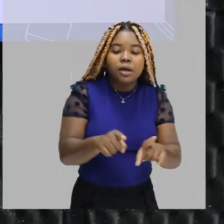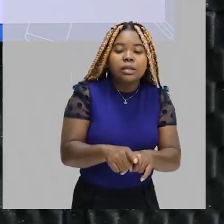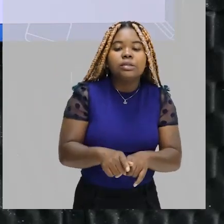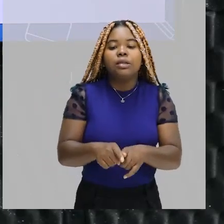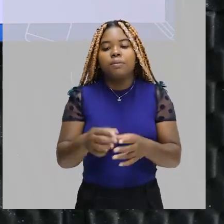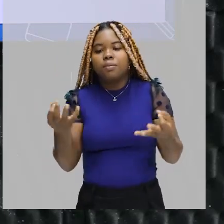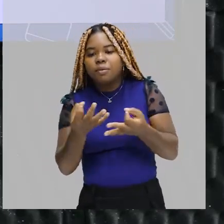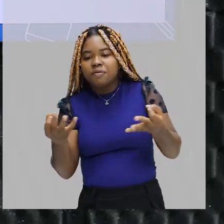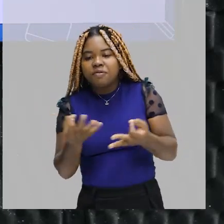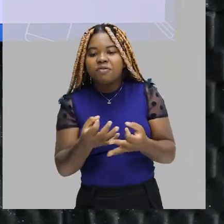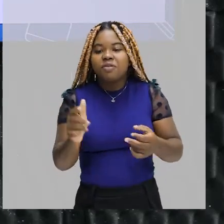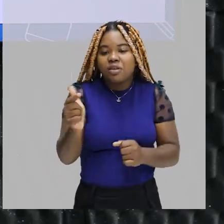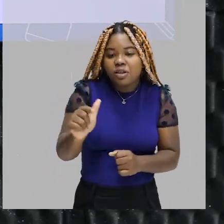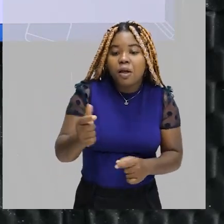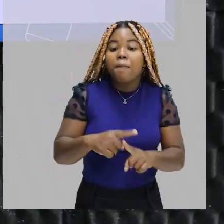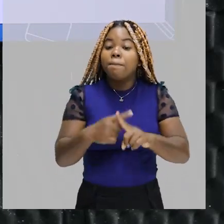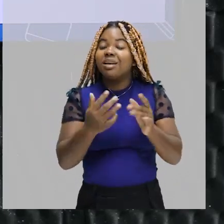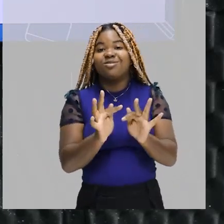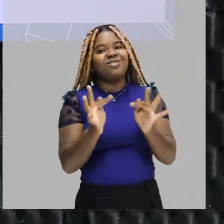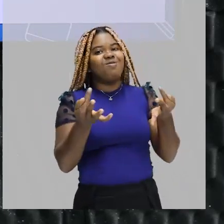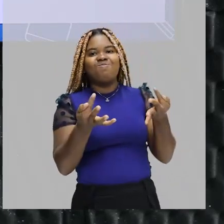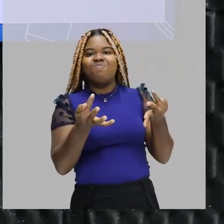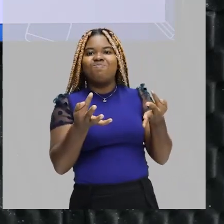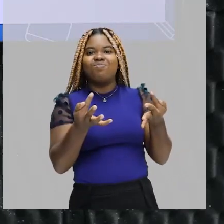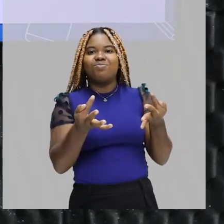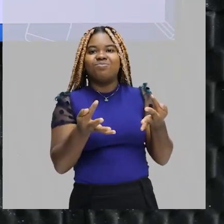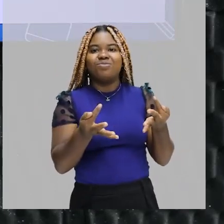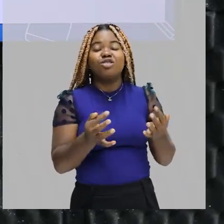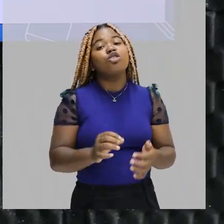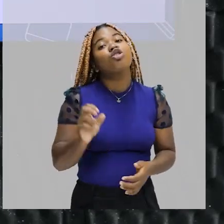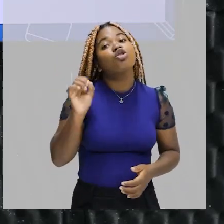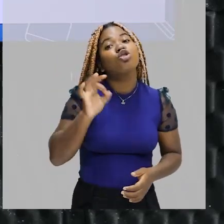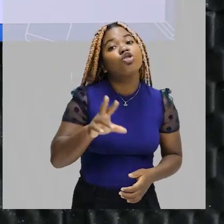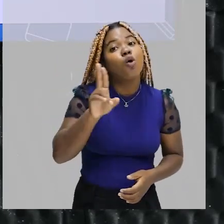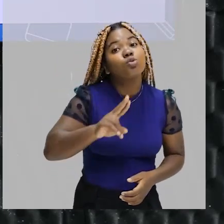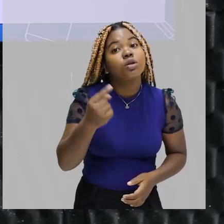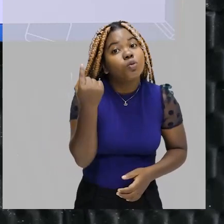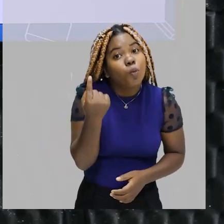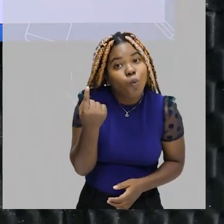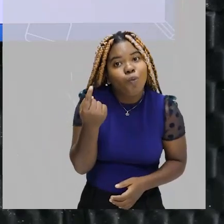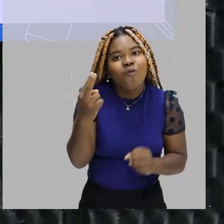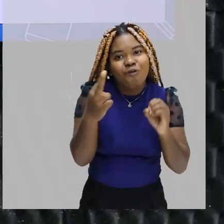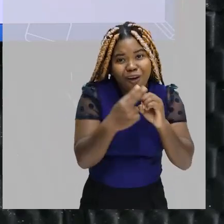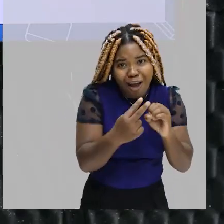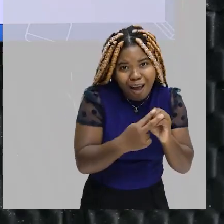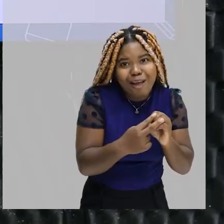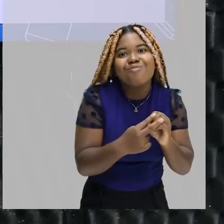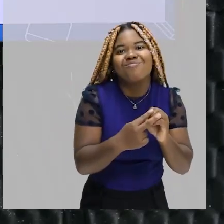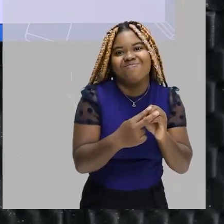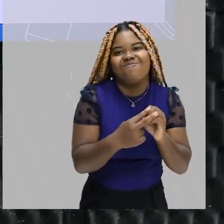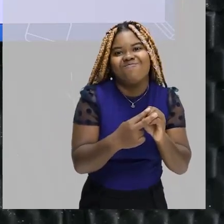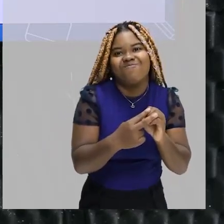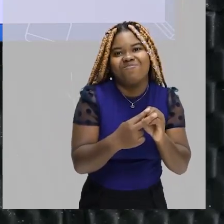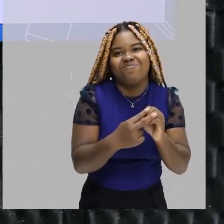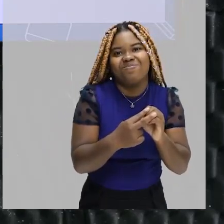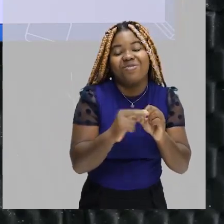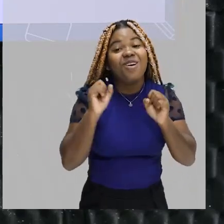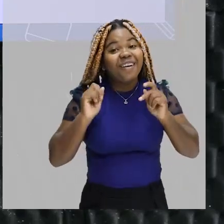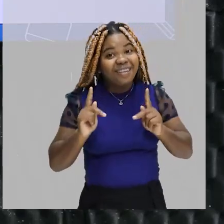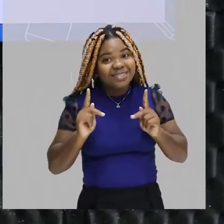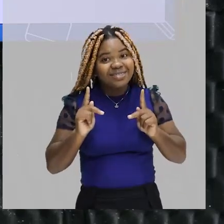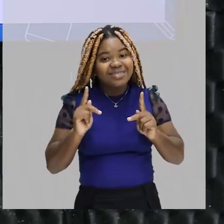Tá? Só no tempo simples que nós usamos um verbo apenas, quando nós falamos de forma afirmativa de conjugação de verbo.